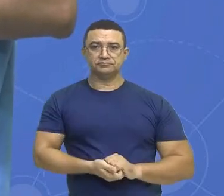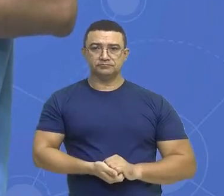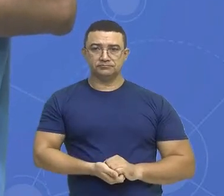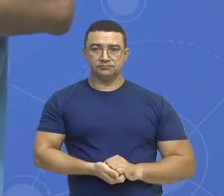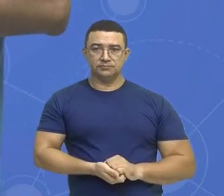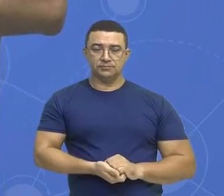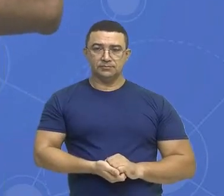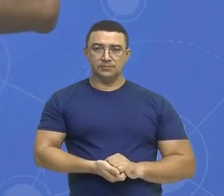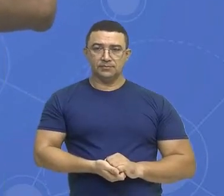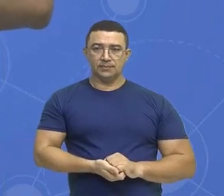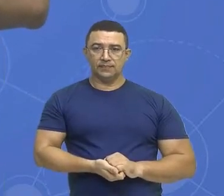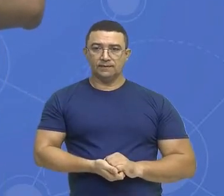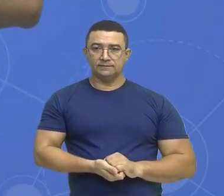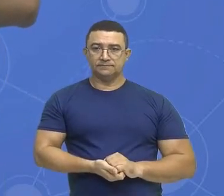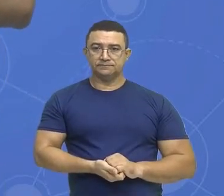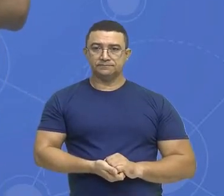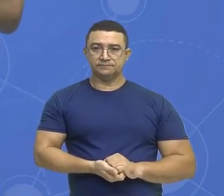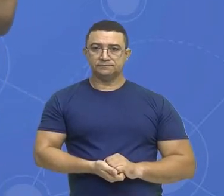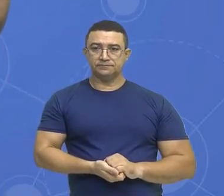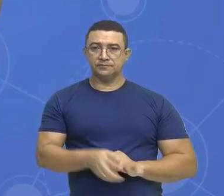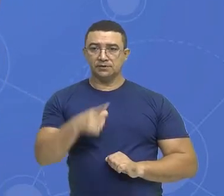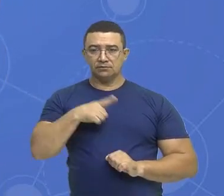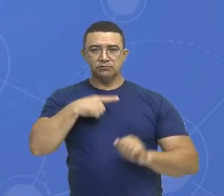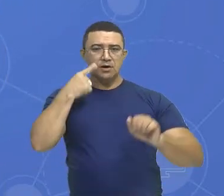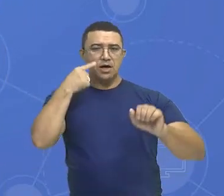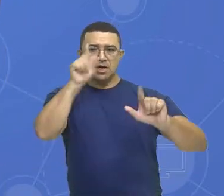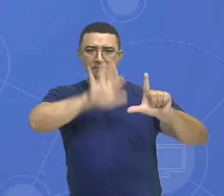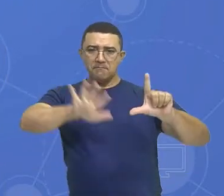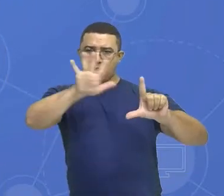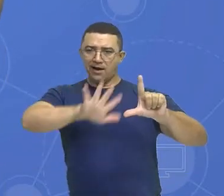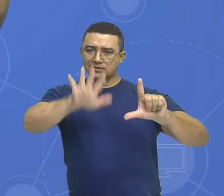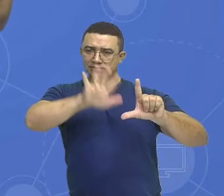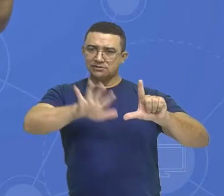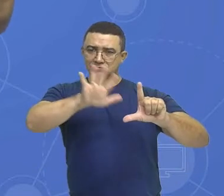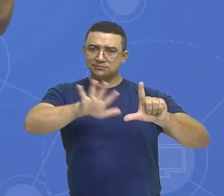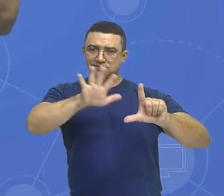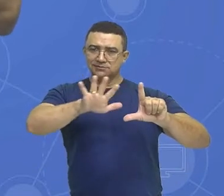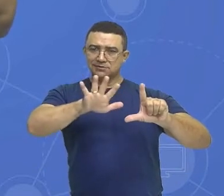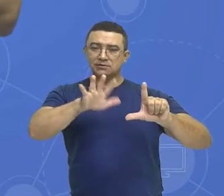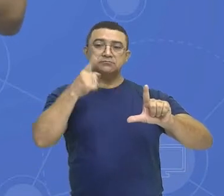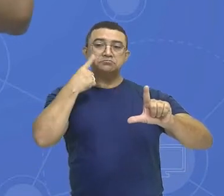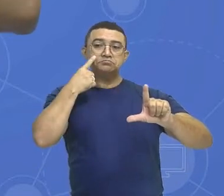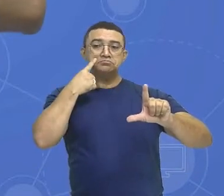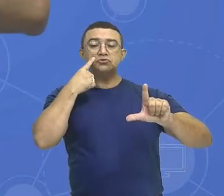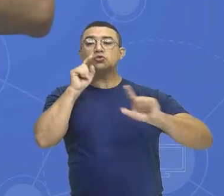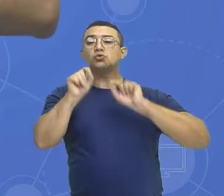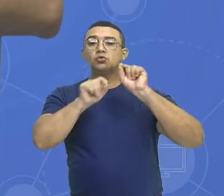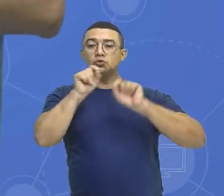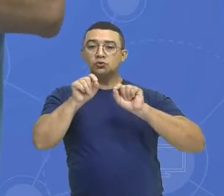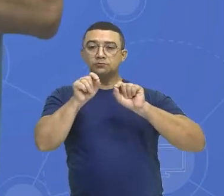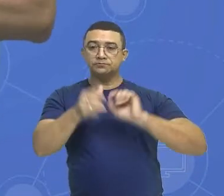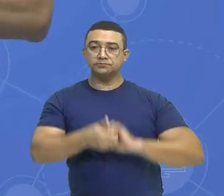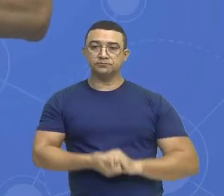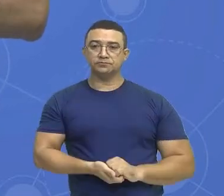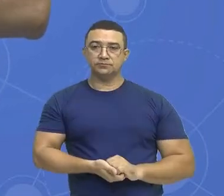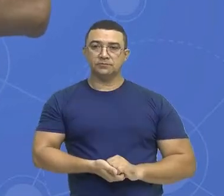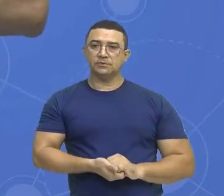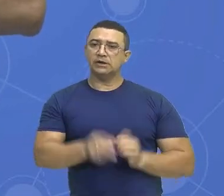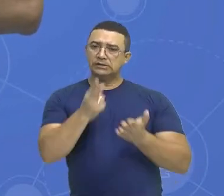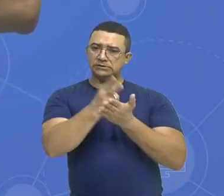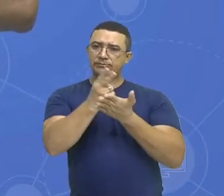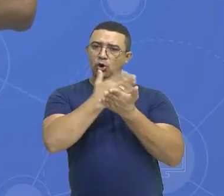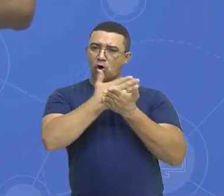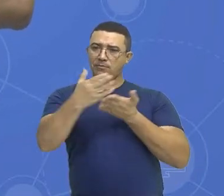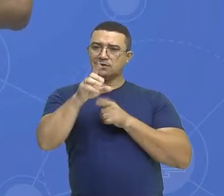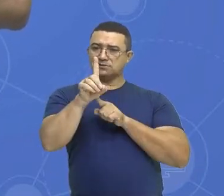present na forma interrogativa. Nós temos aqui uma imagem, uma frase aí que vai dar todo esse suporte, olha só. Sempre iniciando